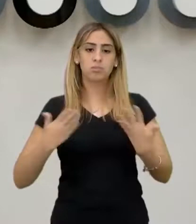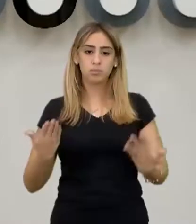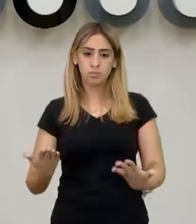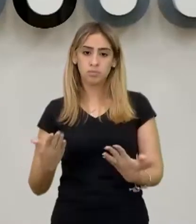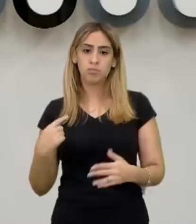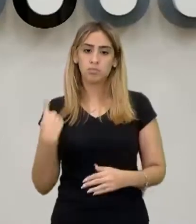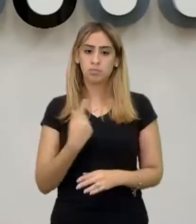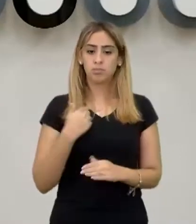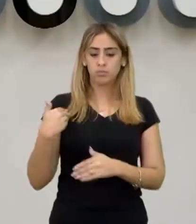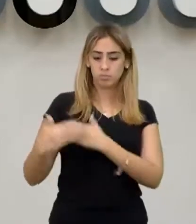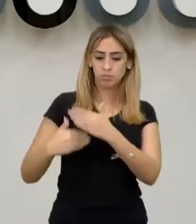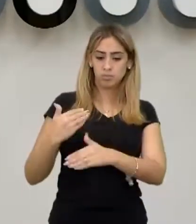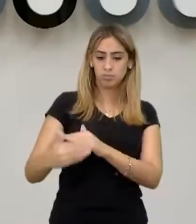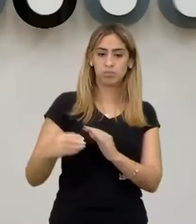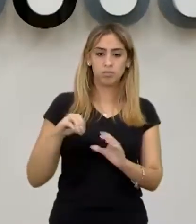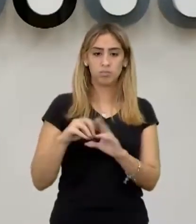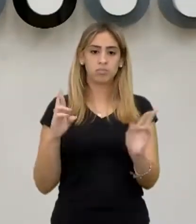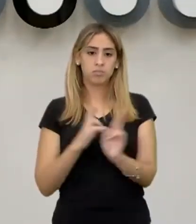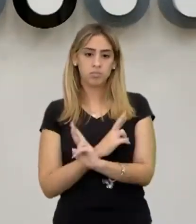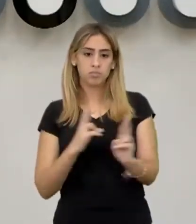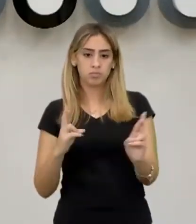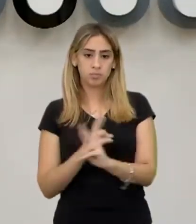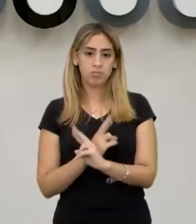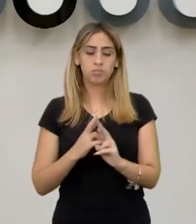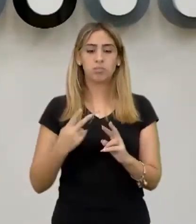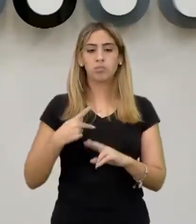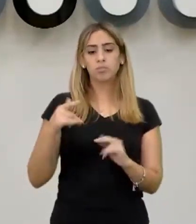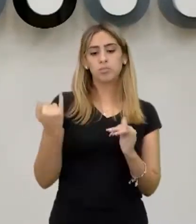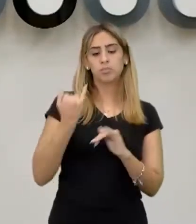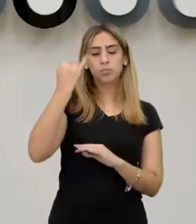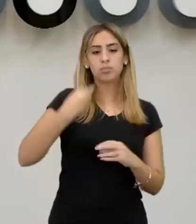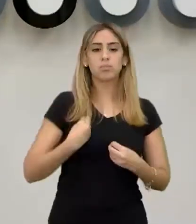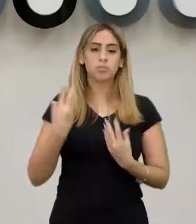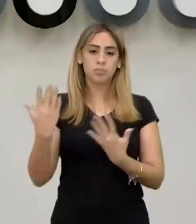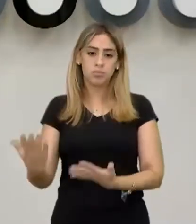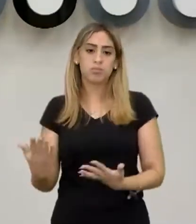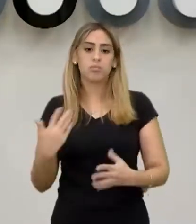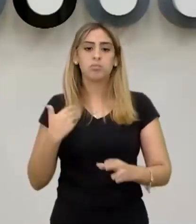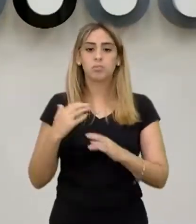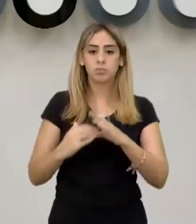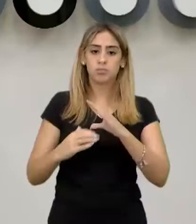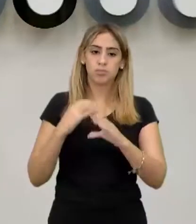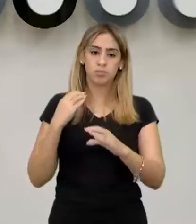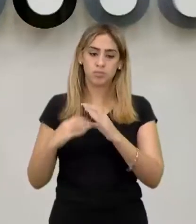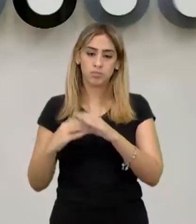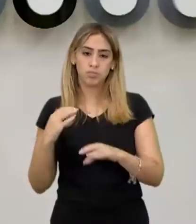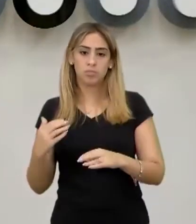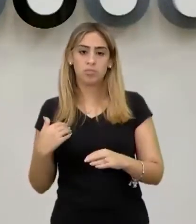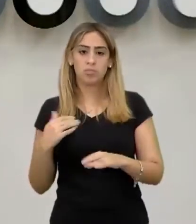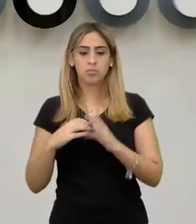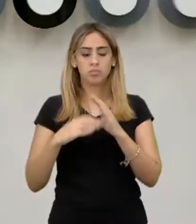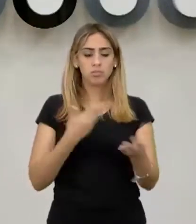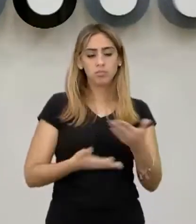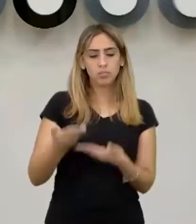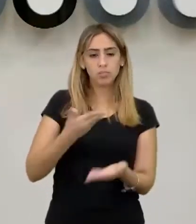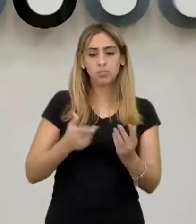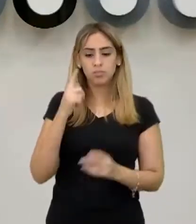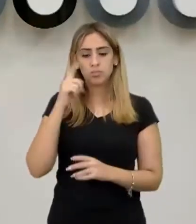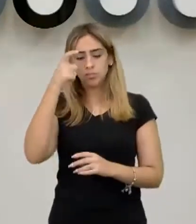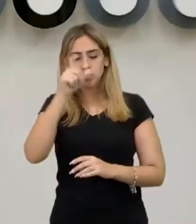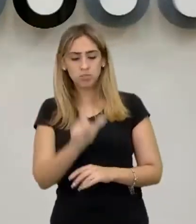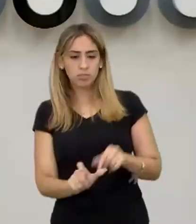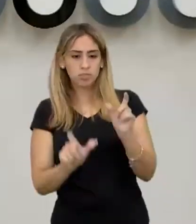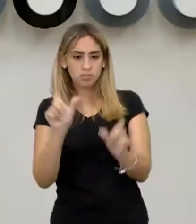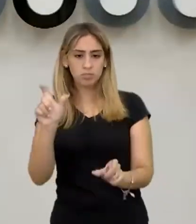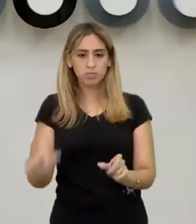Então, desde as relações, a importância que eu dava à comunicação, às comunicações